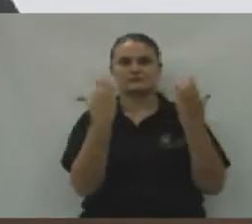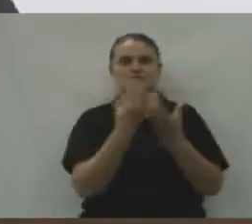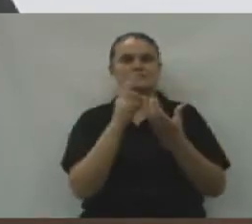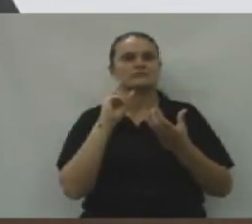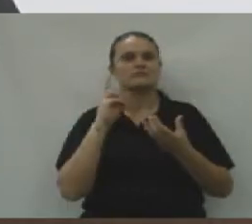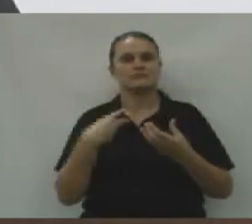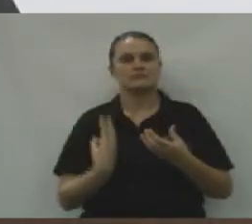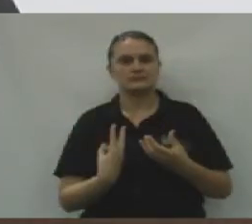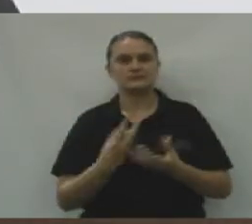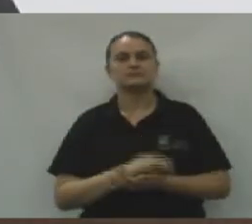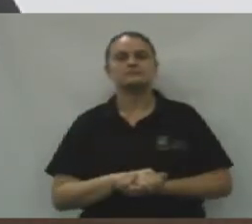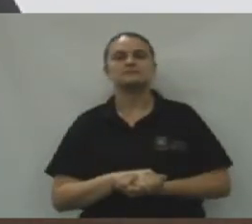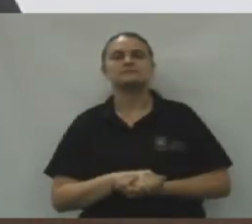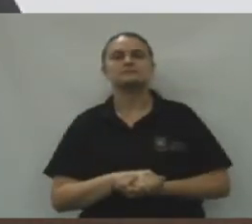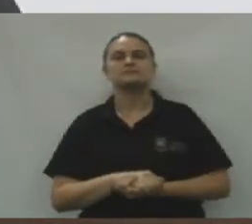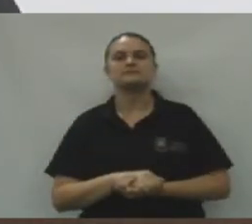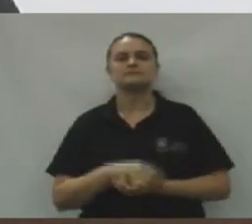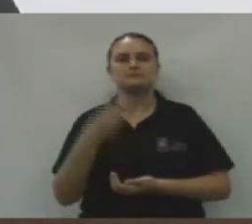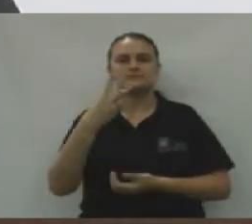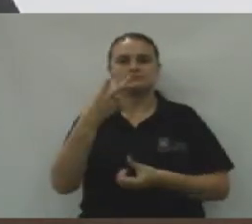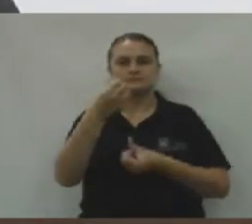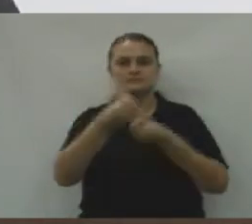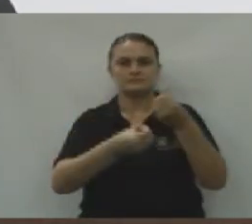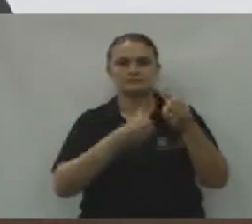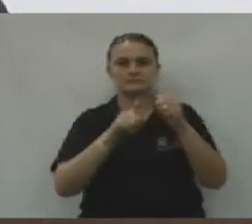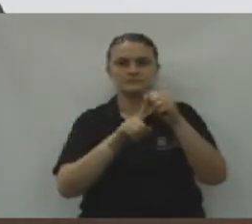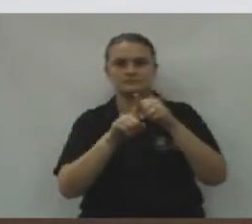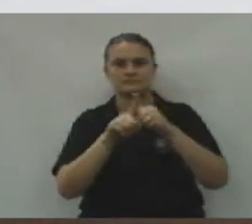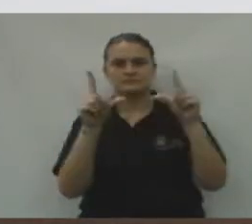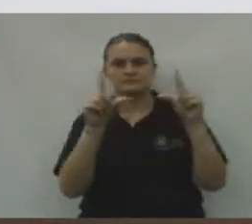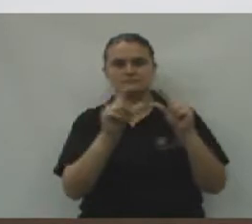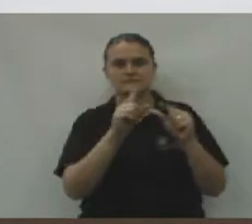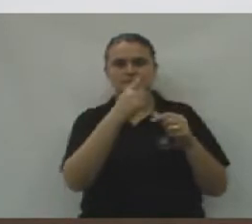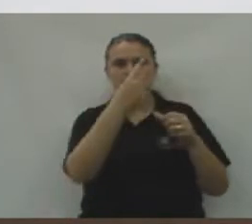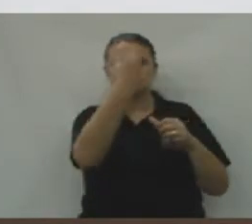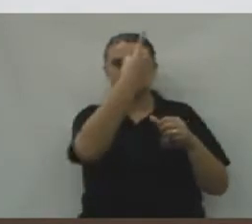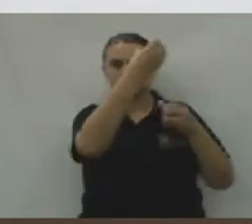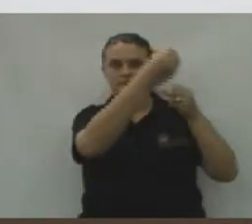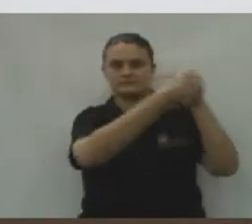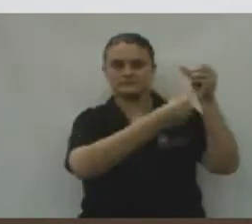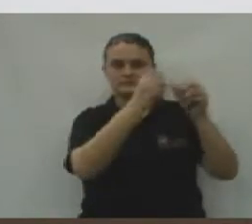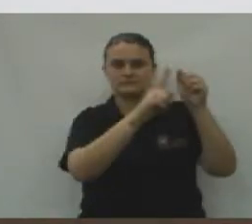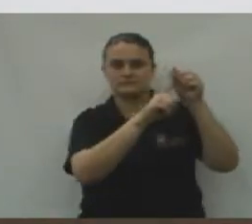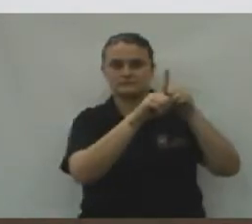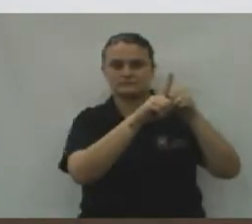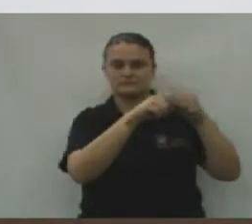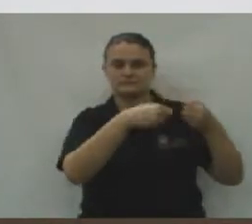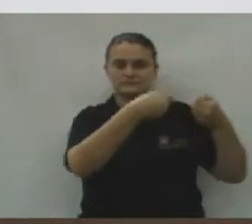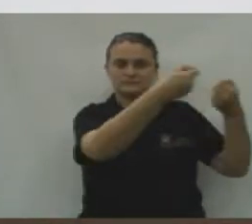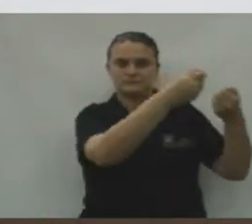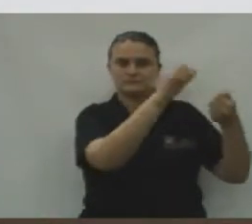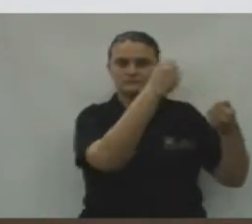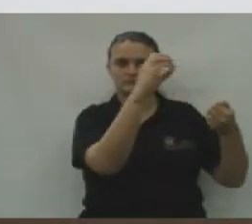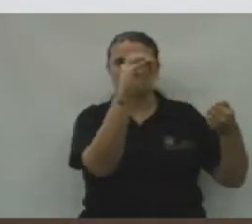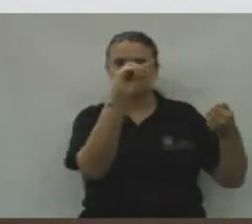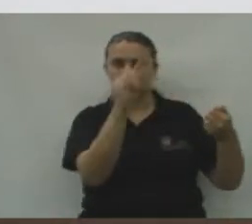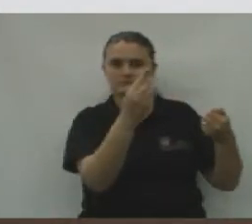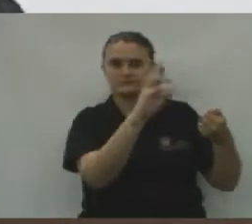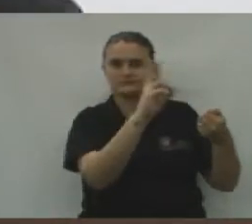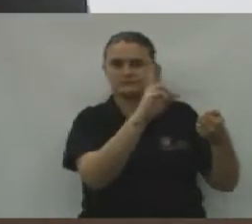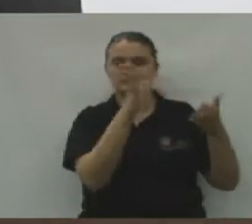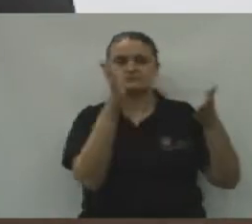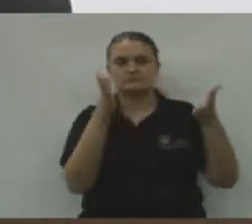Vereadores deste segundo semestre. Porque no primeiro semestre nós entregamos R$ 800 mil.